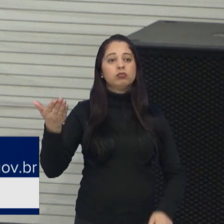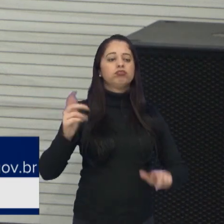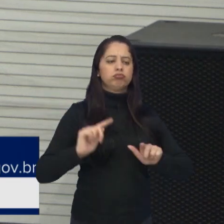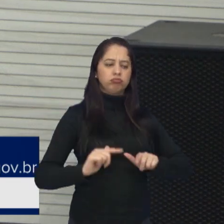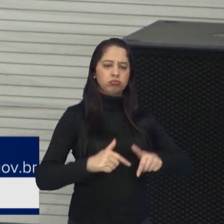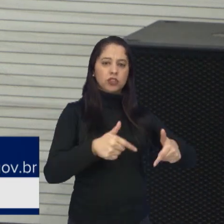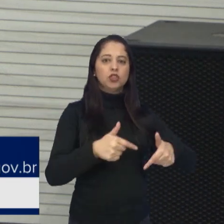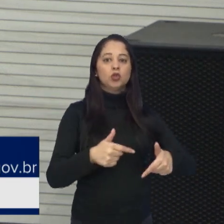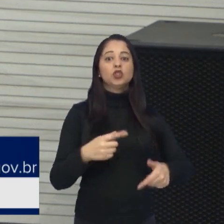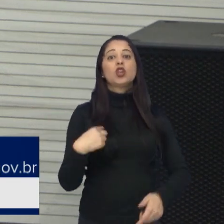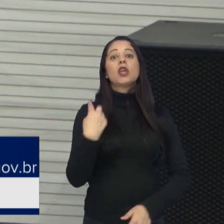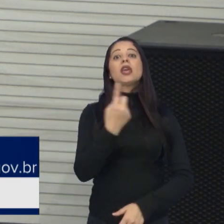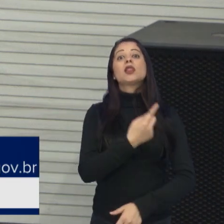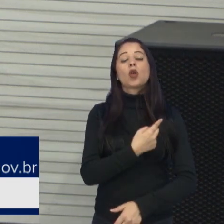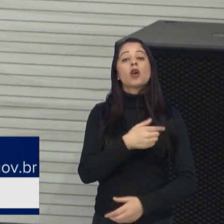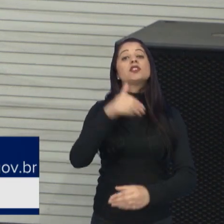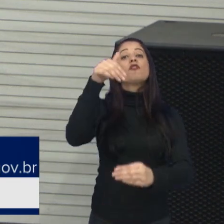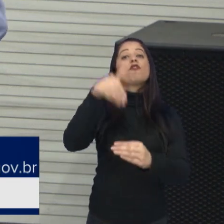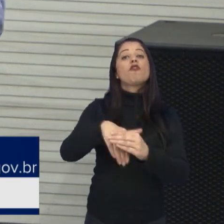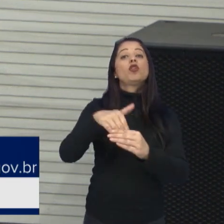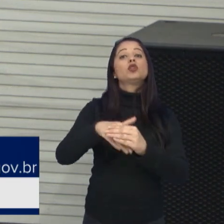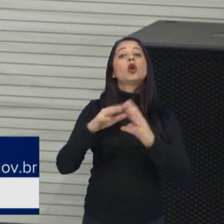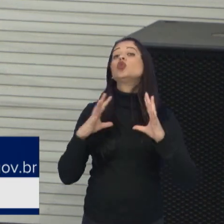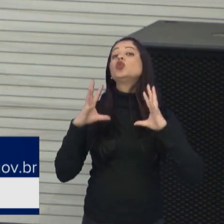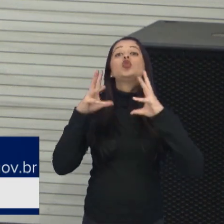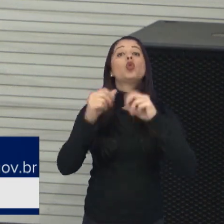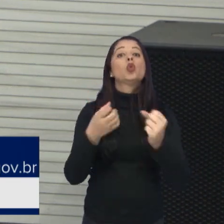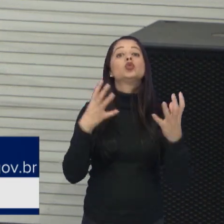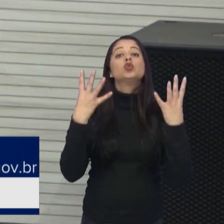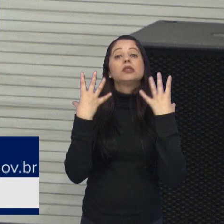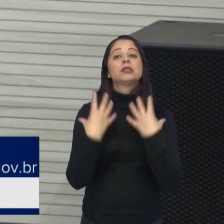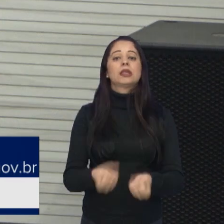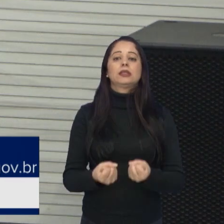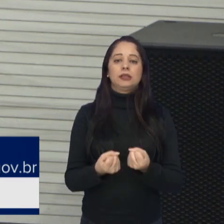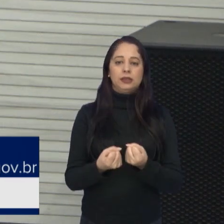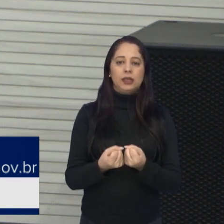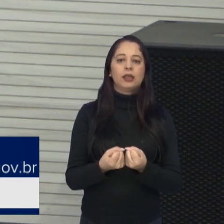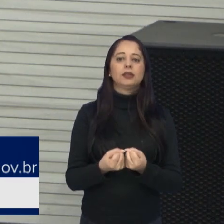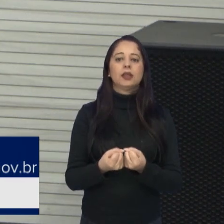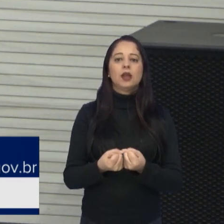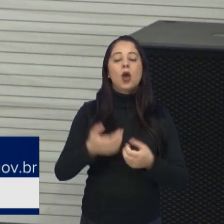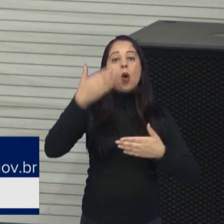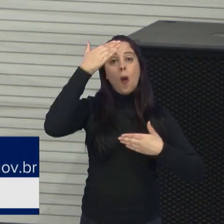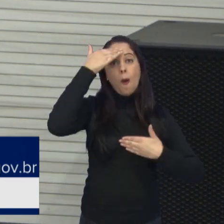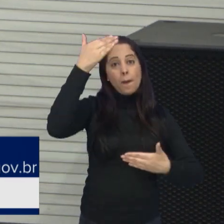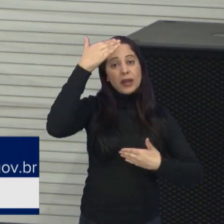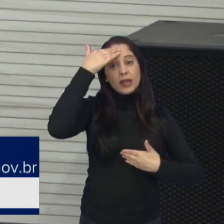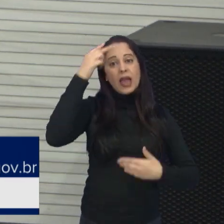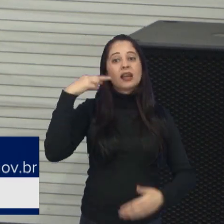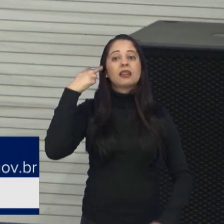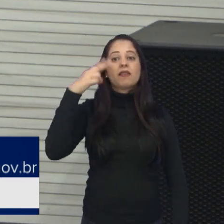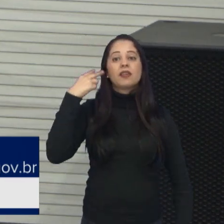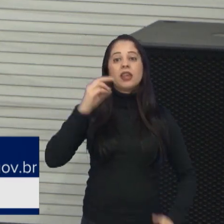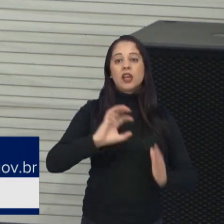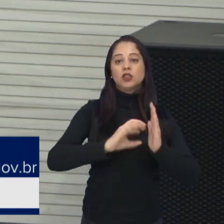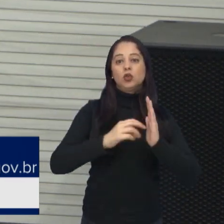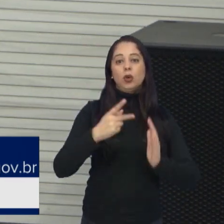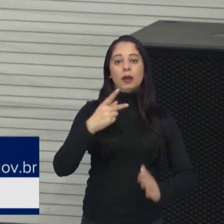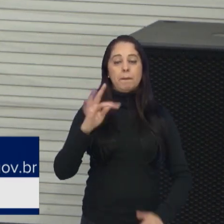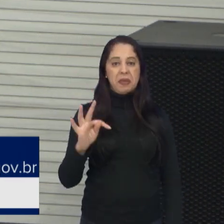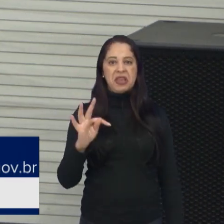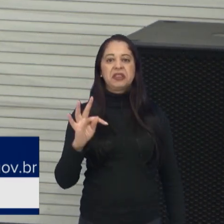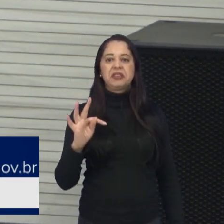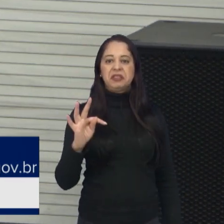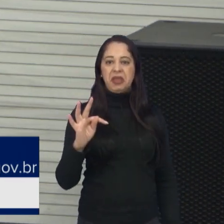pensa na cidade quando vota unânime a um projeto tão importante. Agradecer a vereadora do PT, que aqui fez o papel de